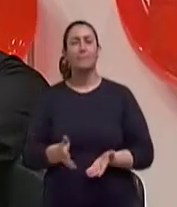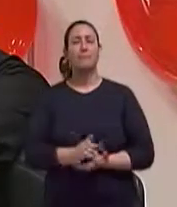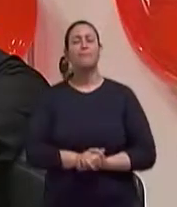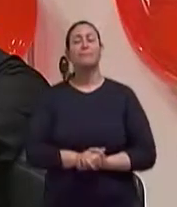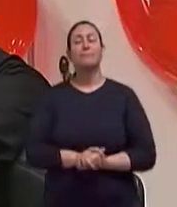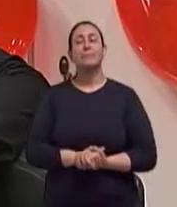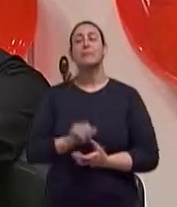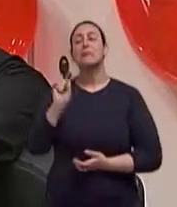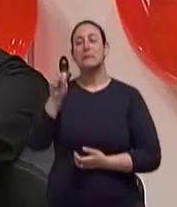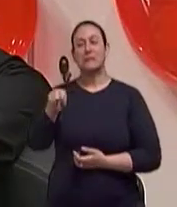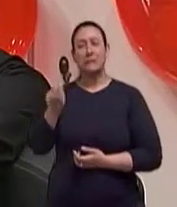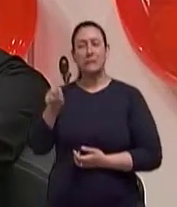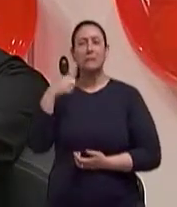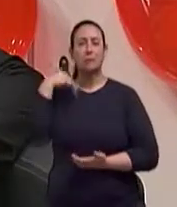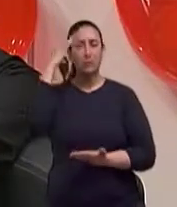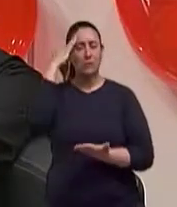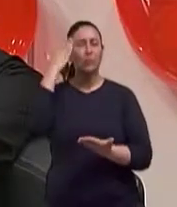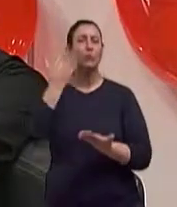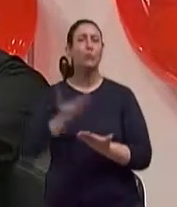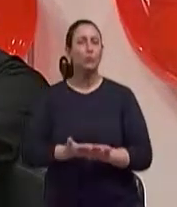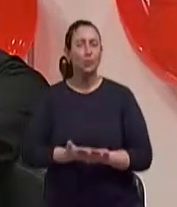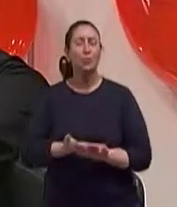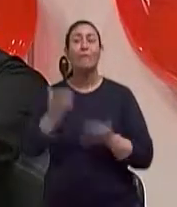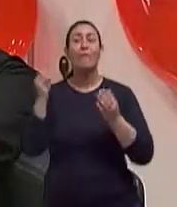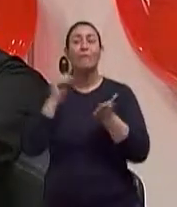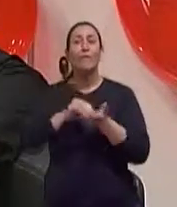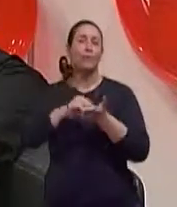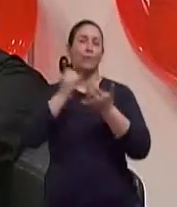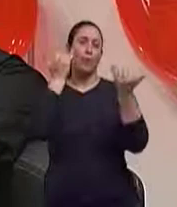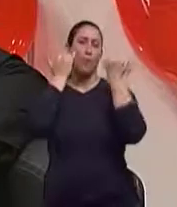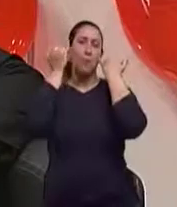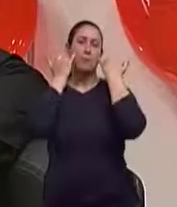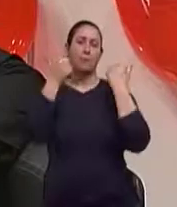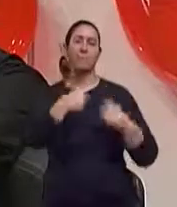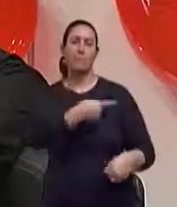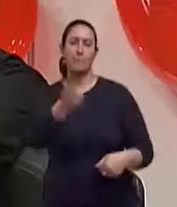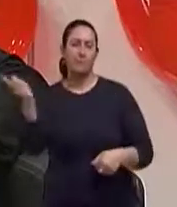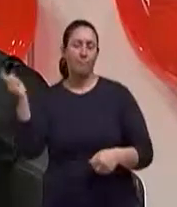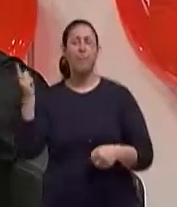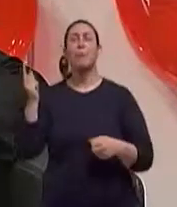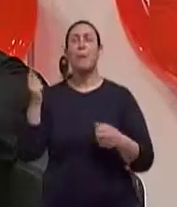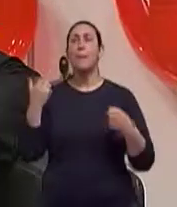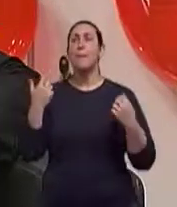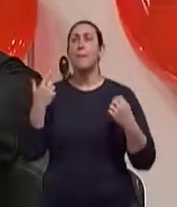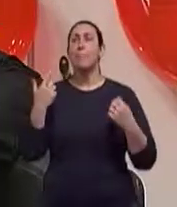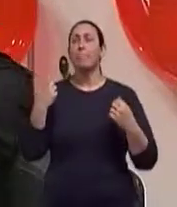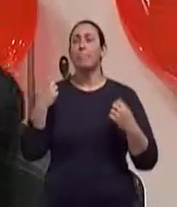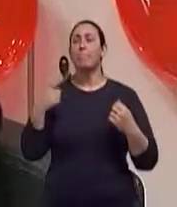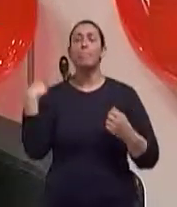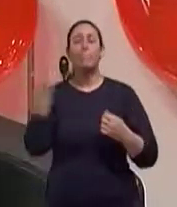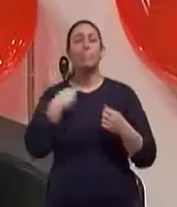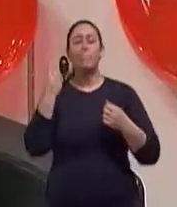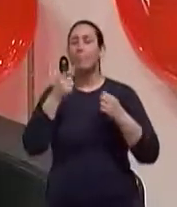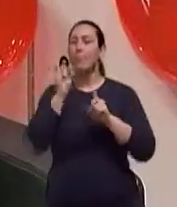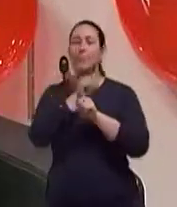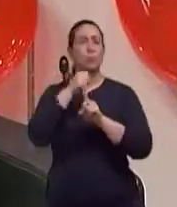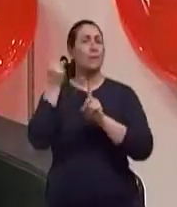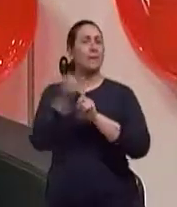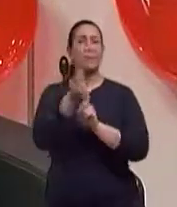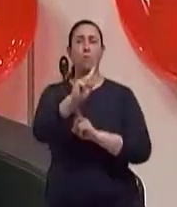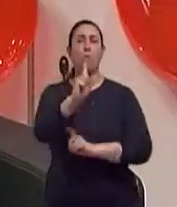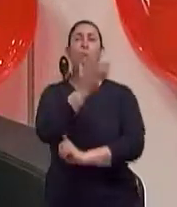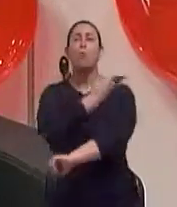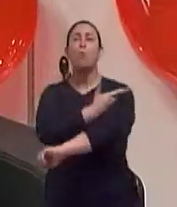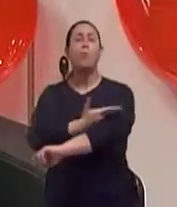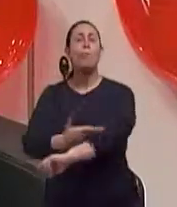parece que a gente não não consegue ter essa visão a longo prazo a nossa sociedade a questão